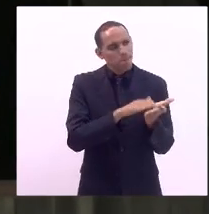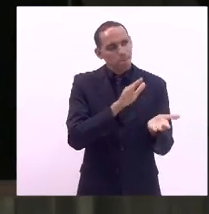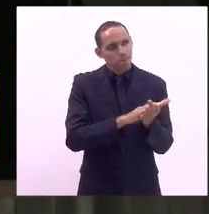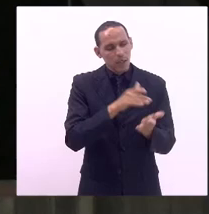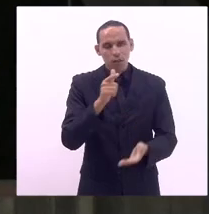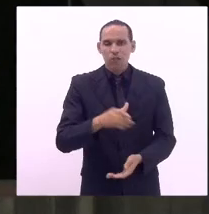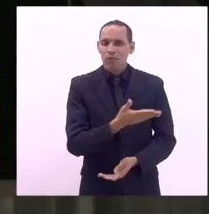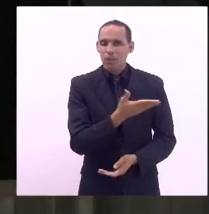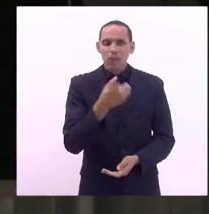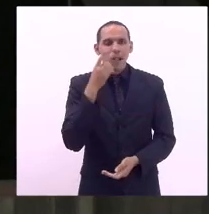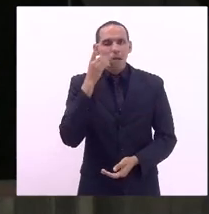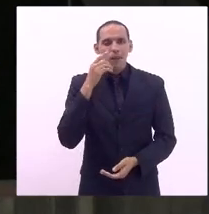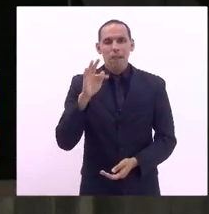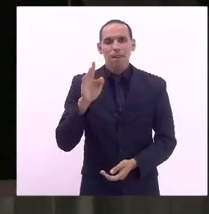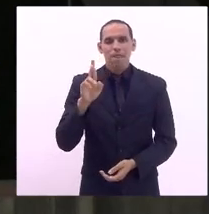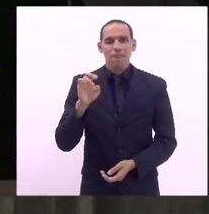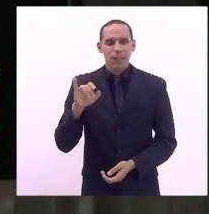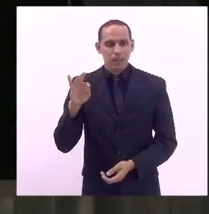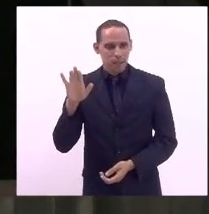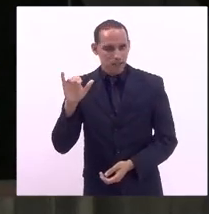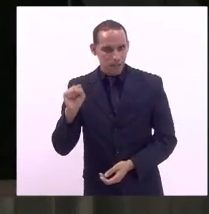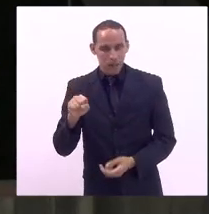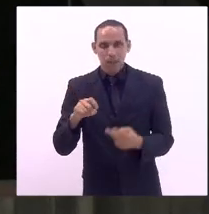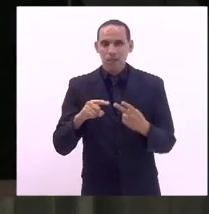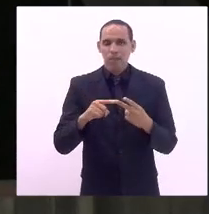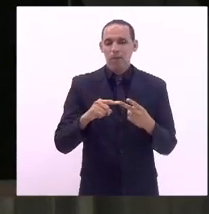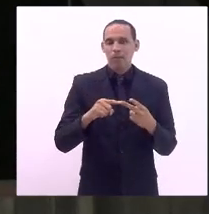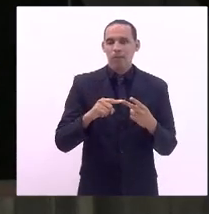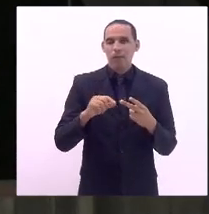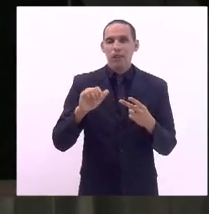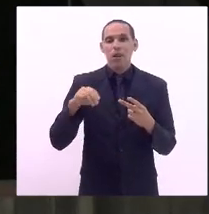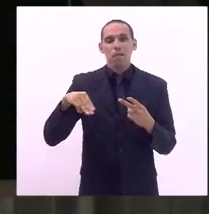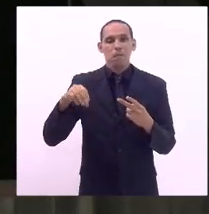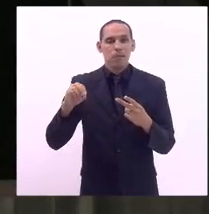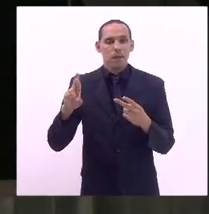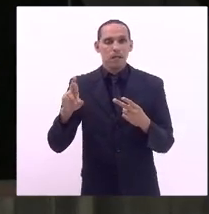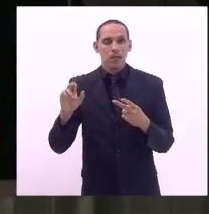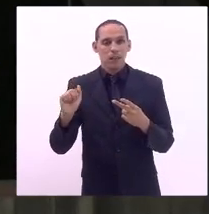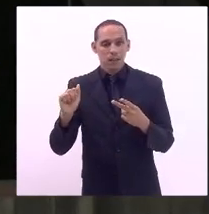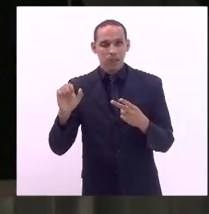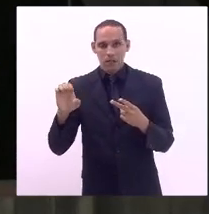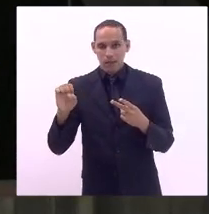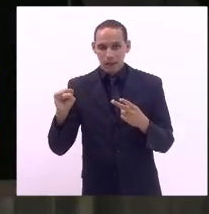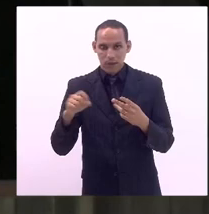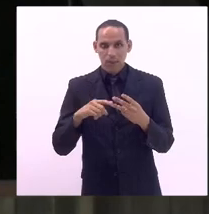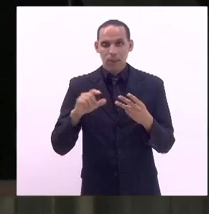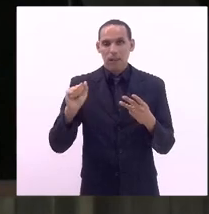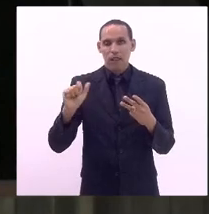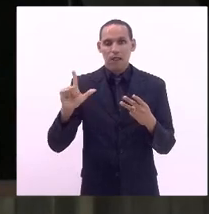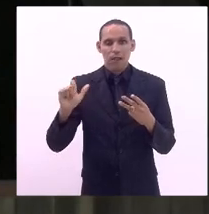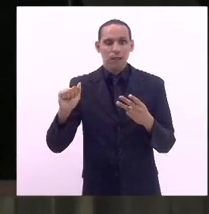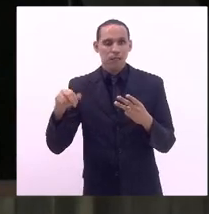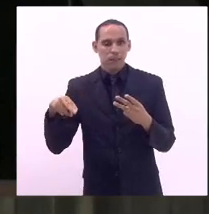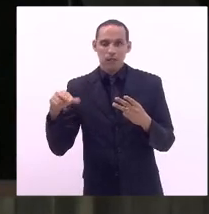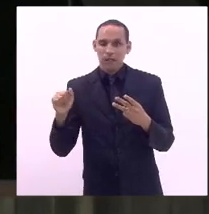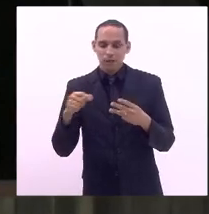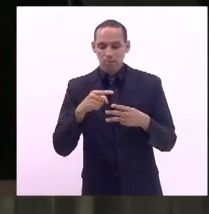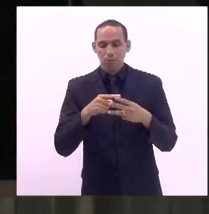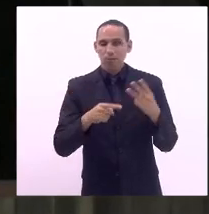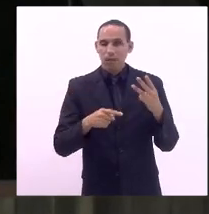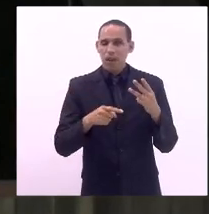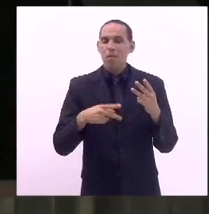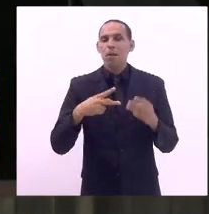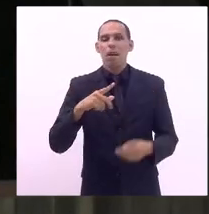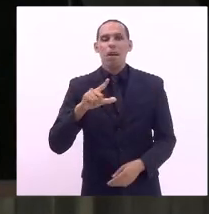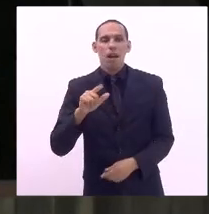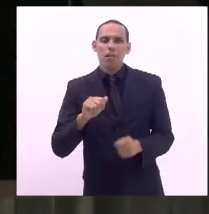o deputado Alexandre Freitas, o deputado Anderson Moraes e a deputada Alana Passos por esse projeto de lei